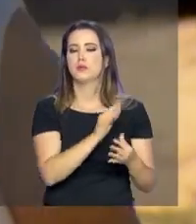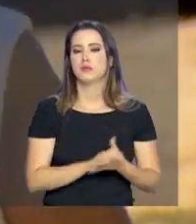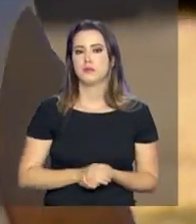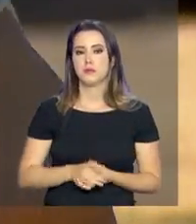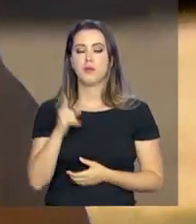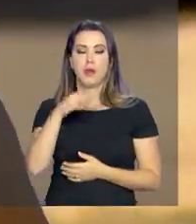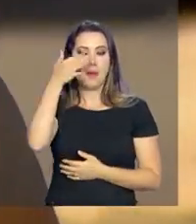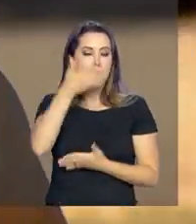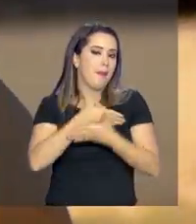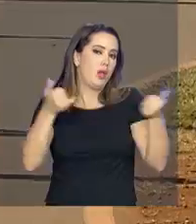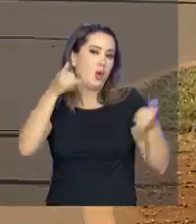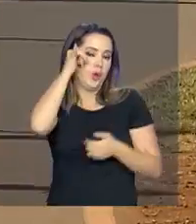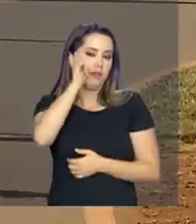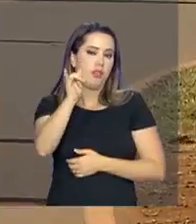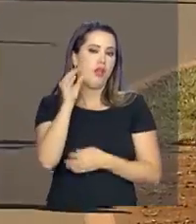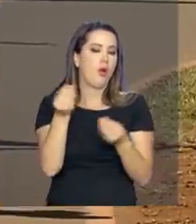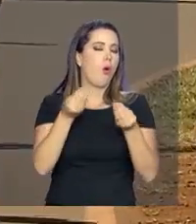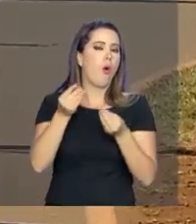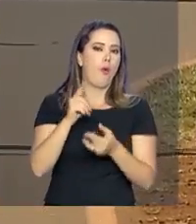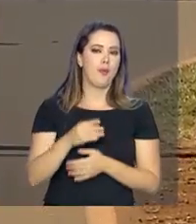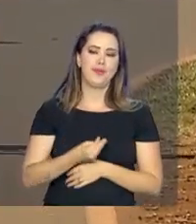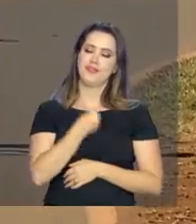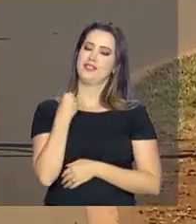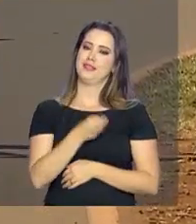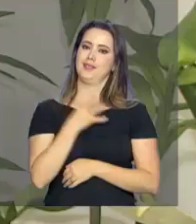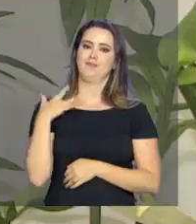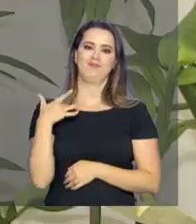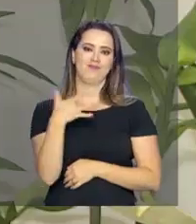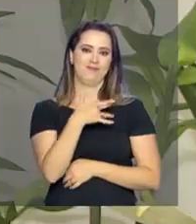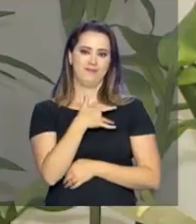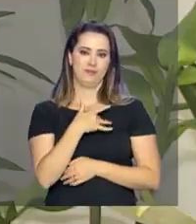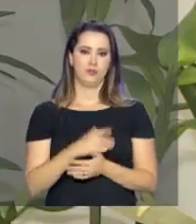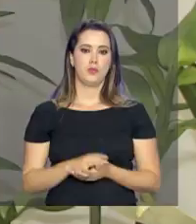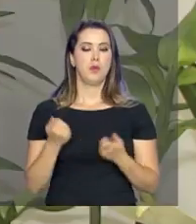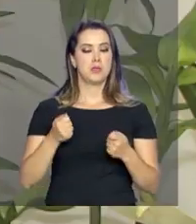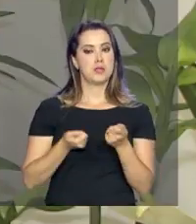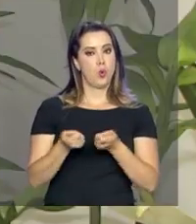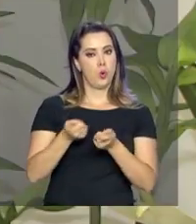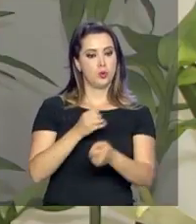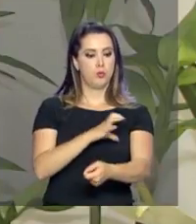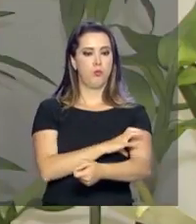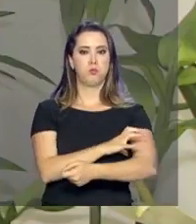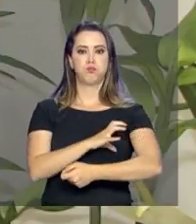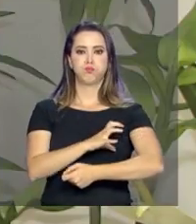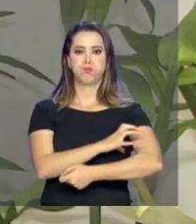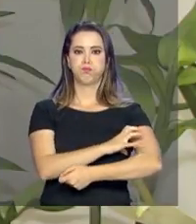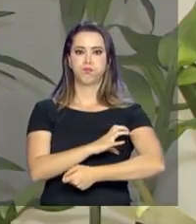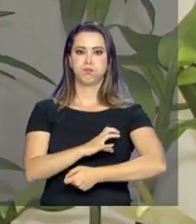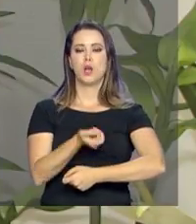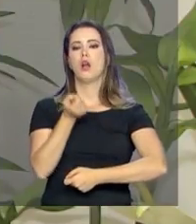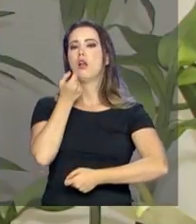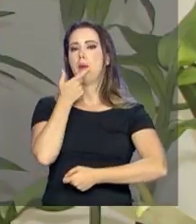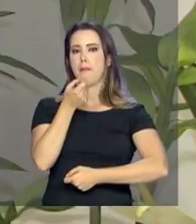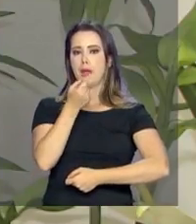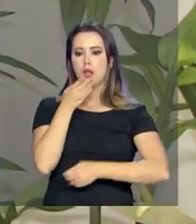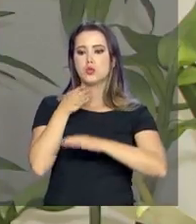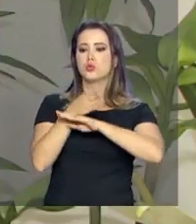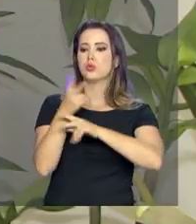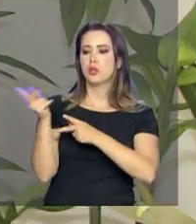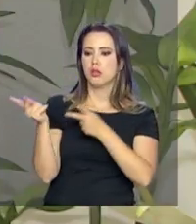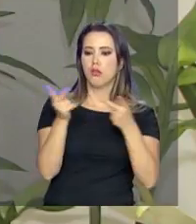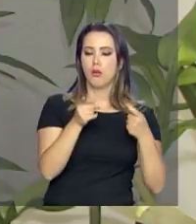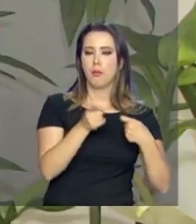prevenção ao avc são hábitos saudáveis de vida controlar a pressão com remédio indo ao médico fazendo